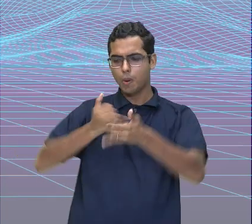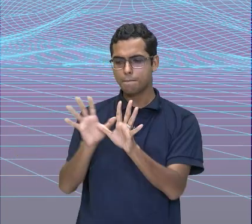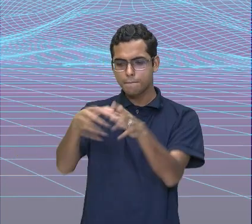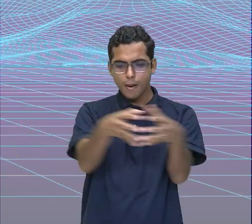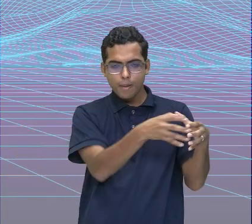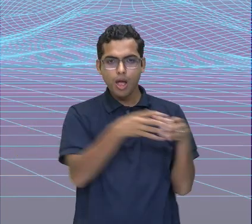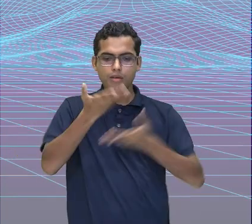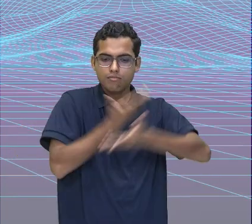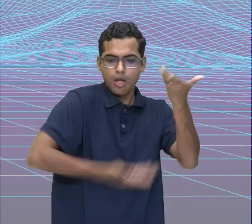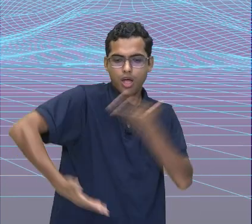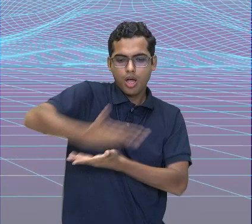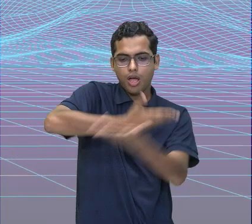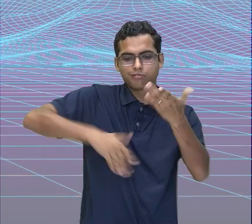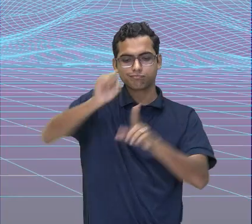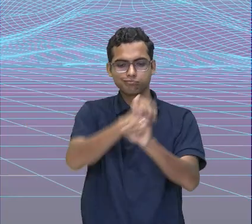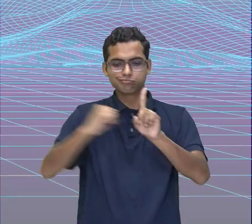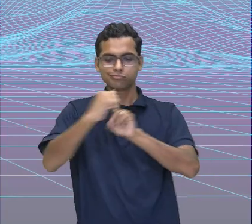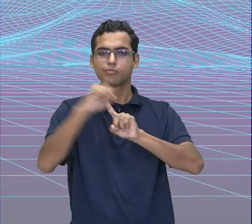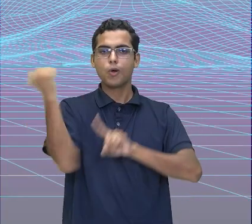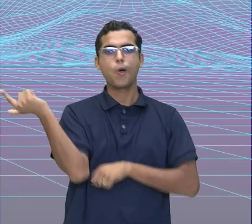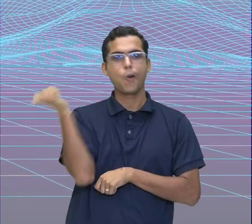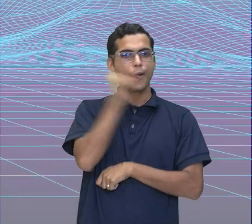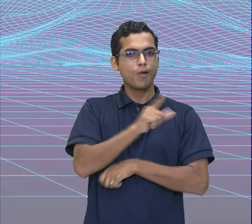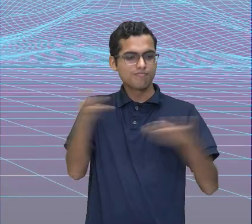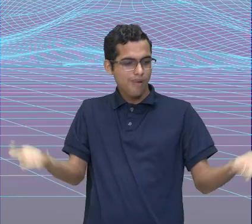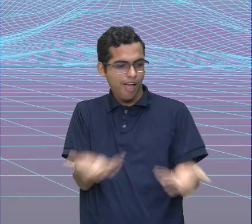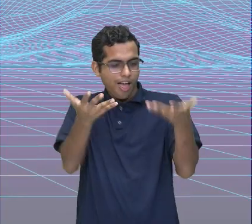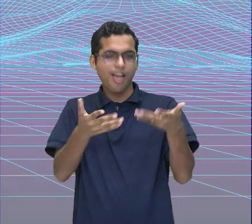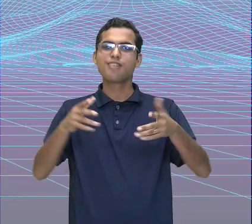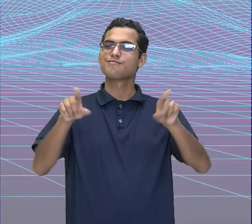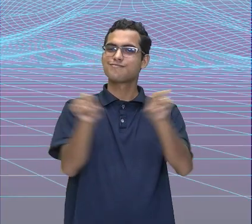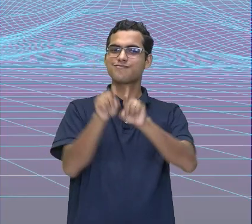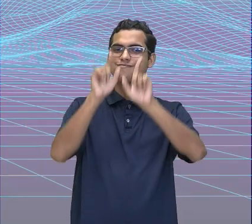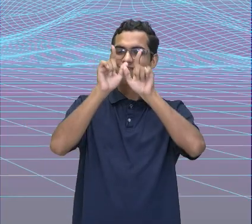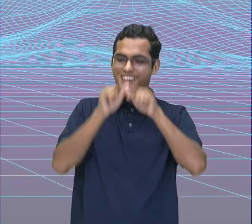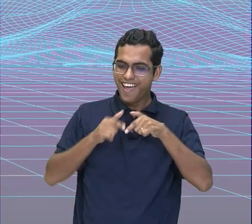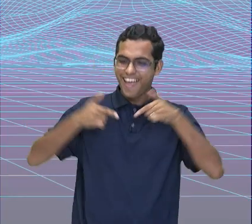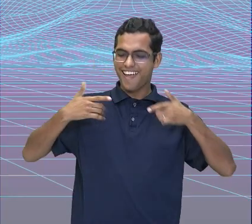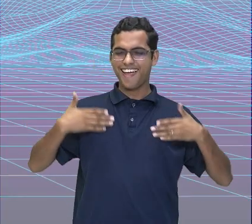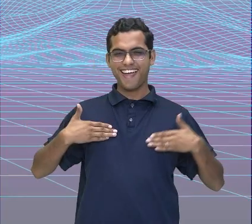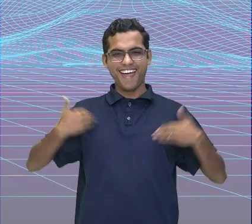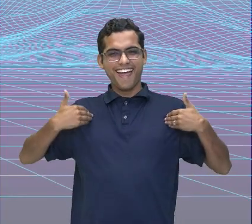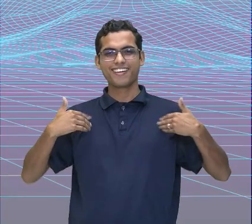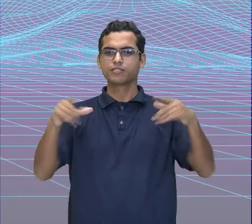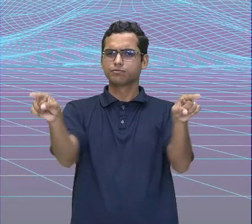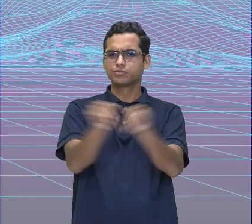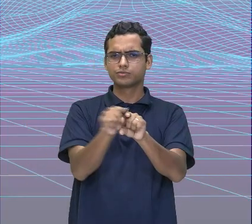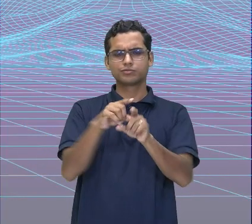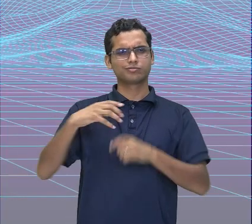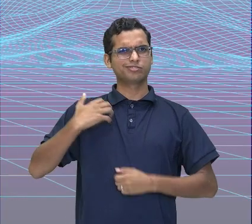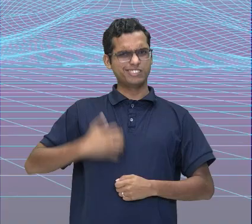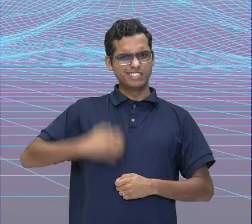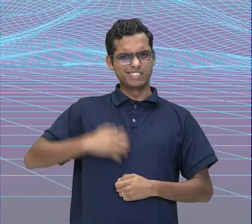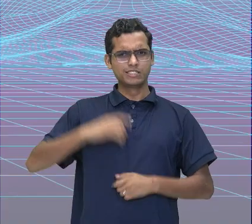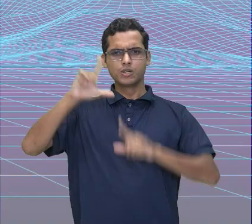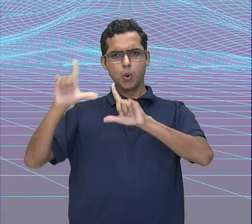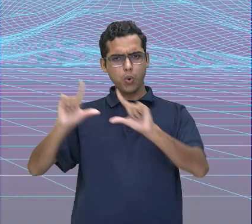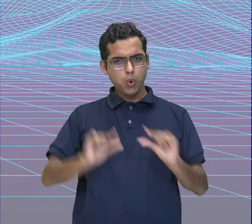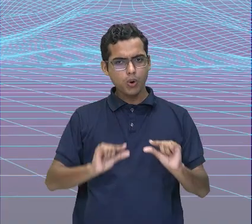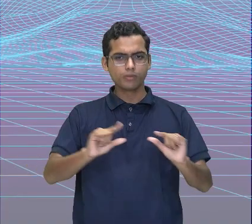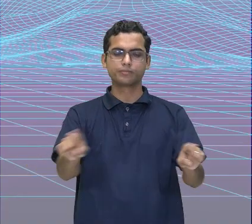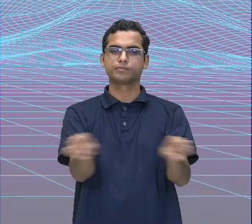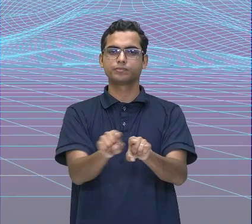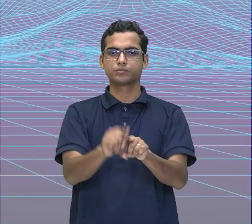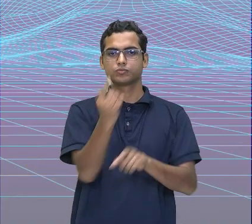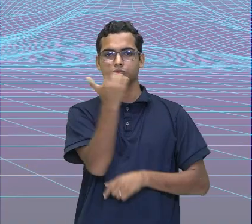interação social, promover a diversão e reduzir o estresse, tá bom? Vamos relembrar um outro